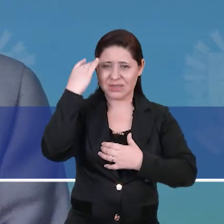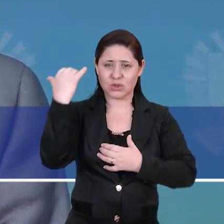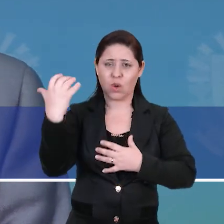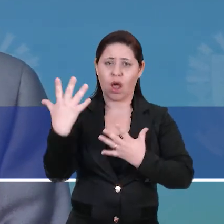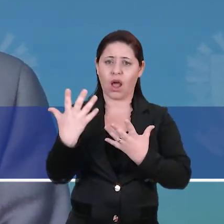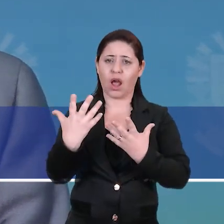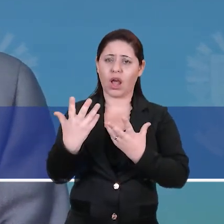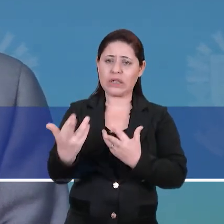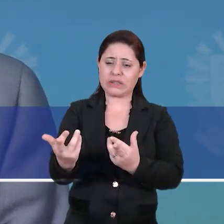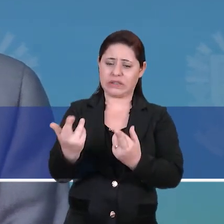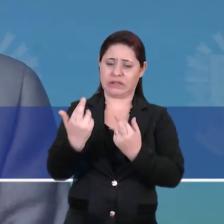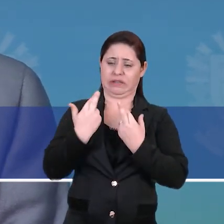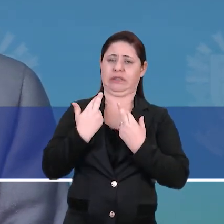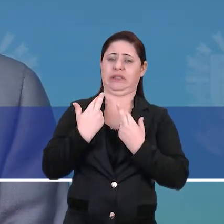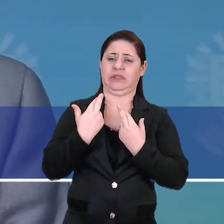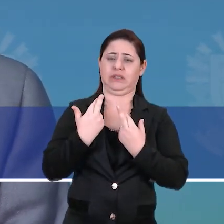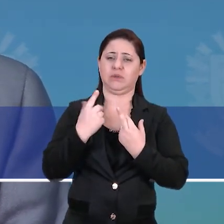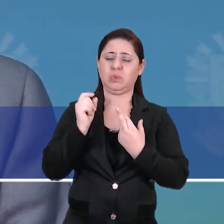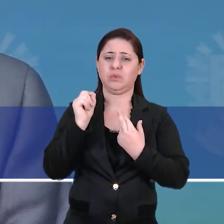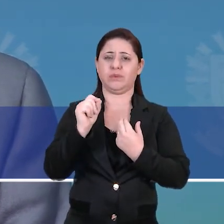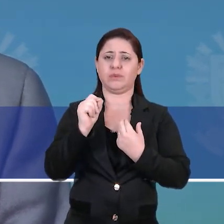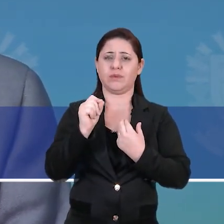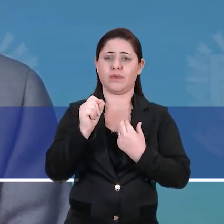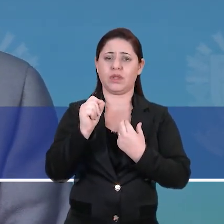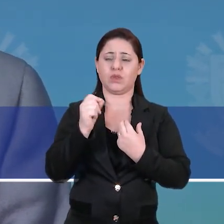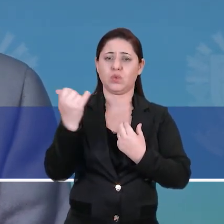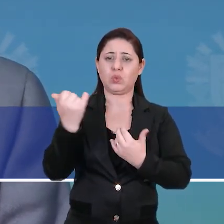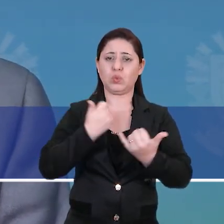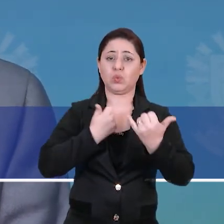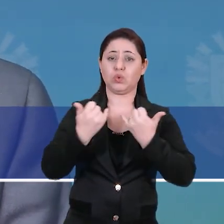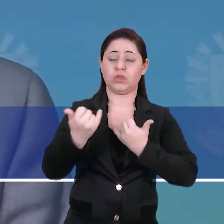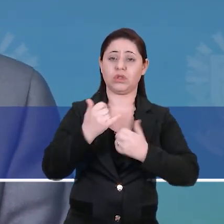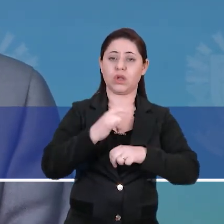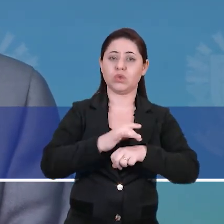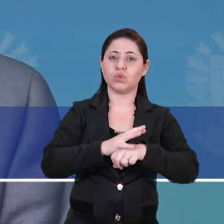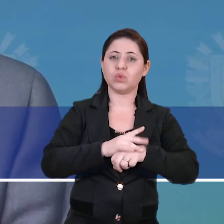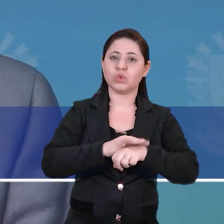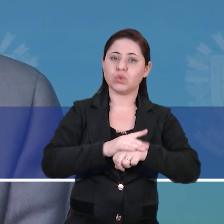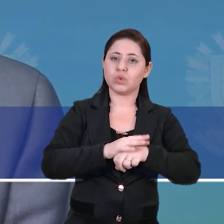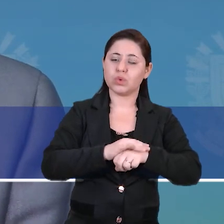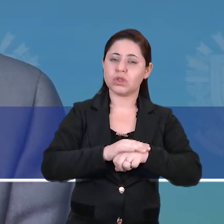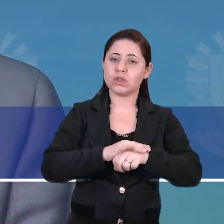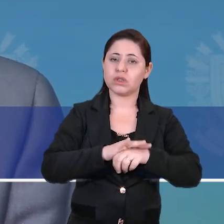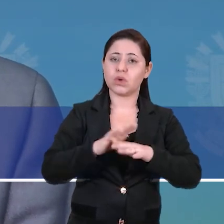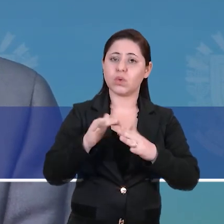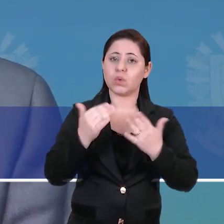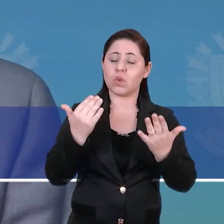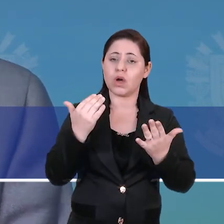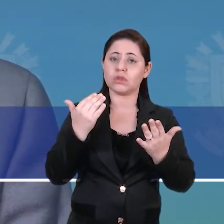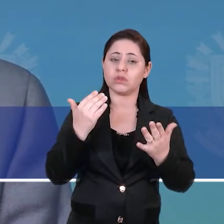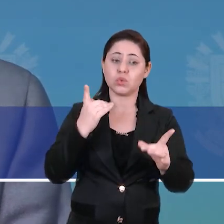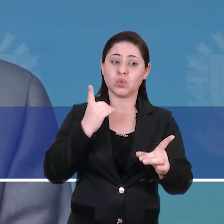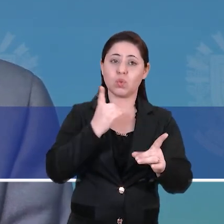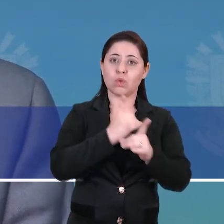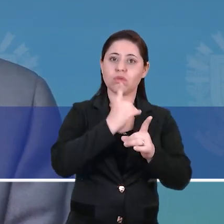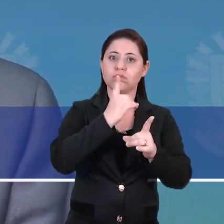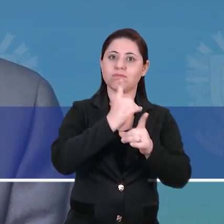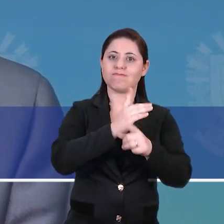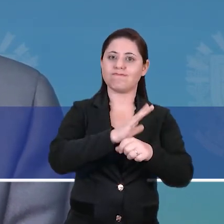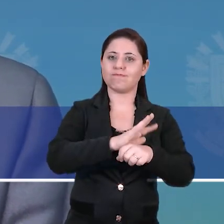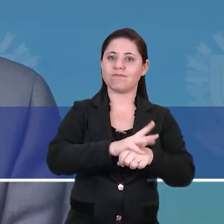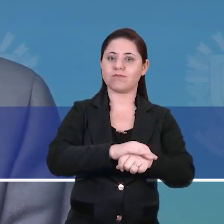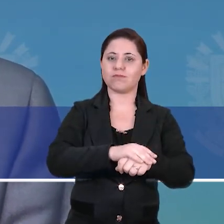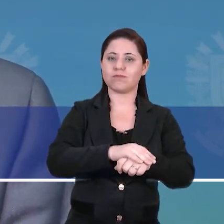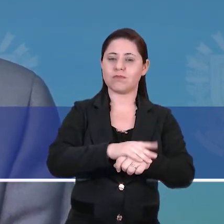tem a notícia de que está com essa doença, contraiu essa doença, quando ela é